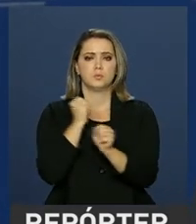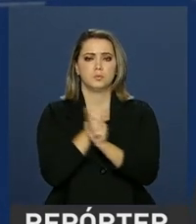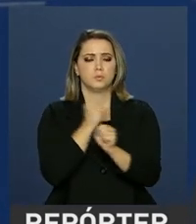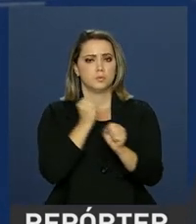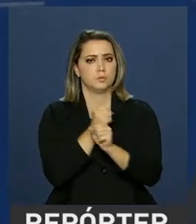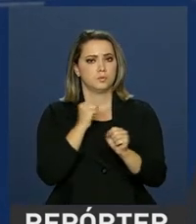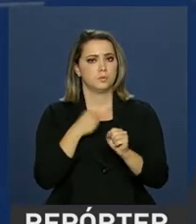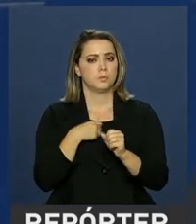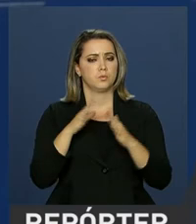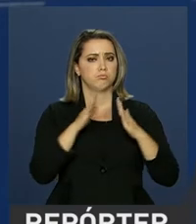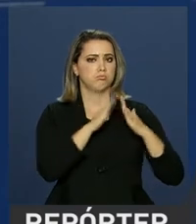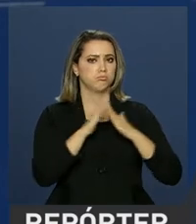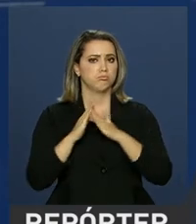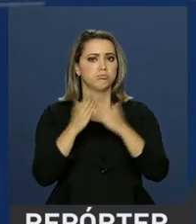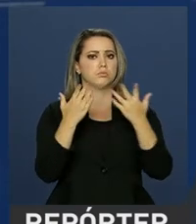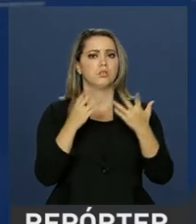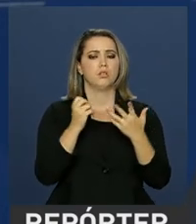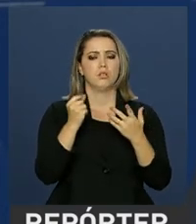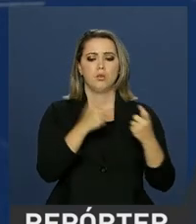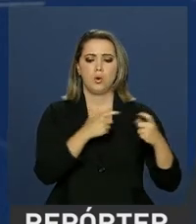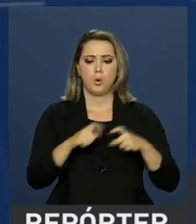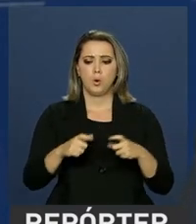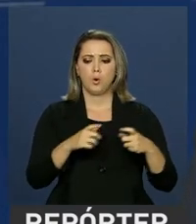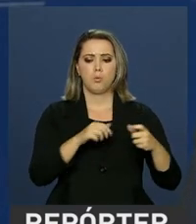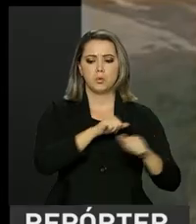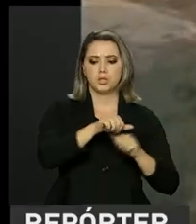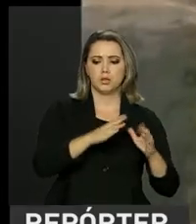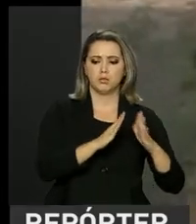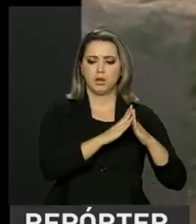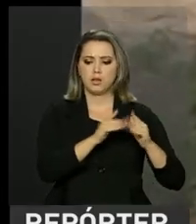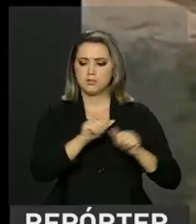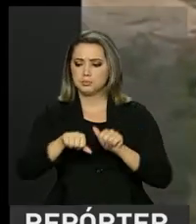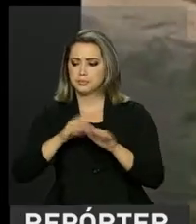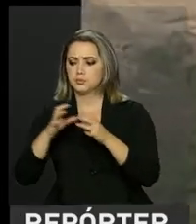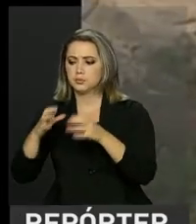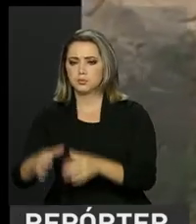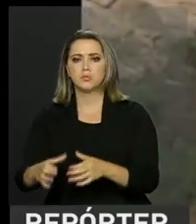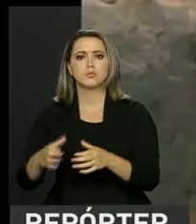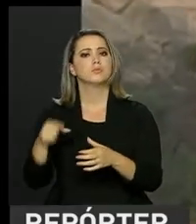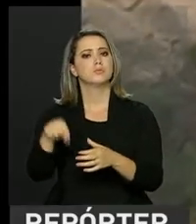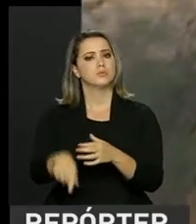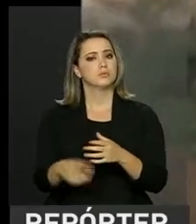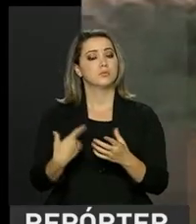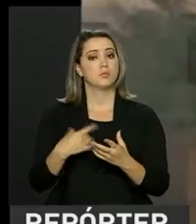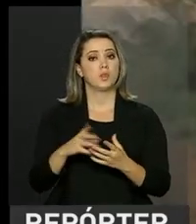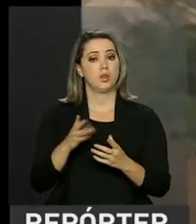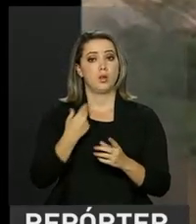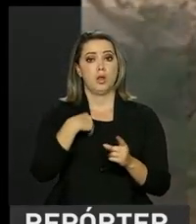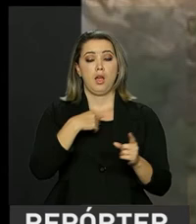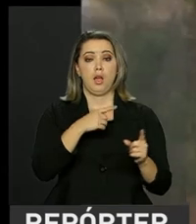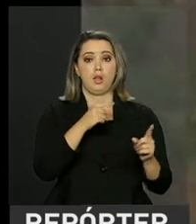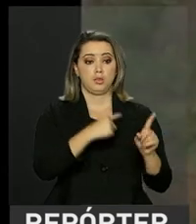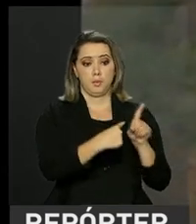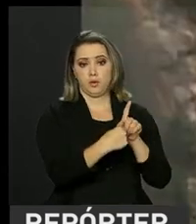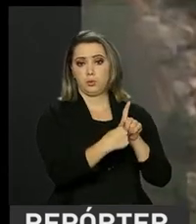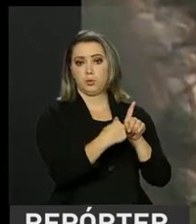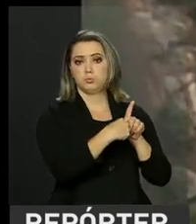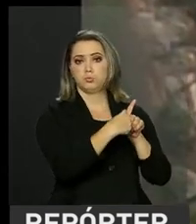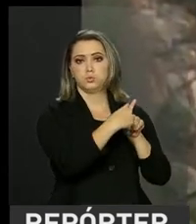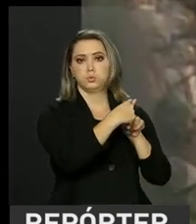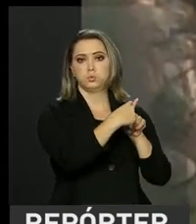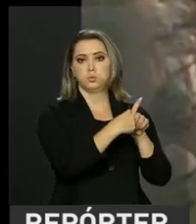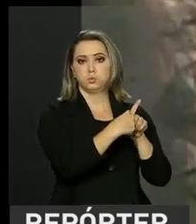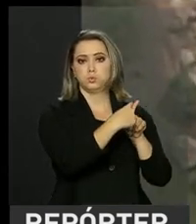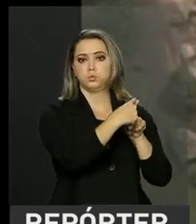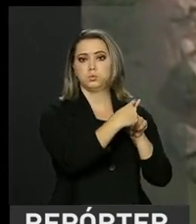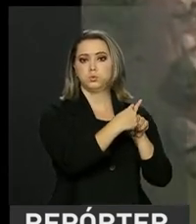cupira pe cá o recado à população associado ao aquecimento da terra o relatório ainda aponta outro